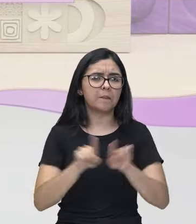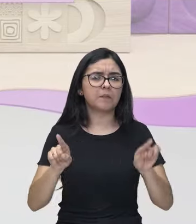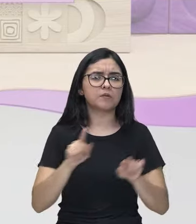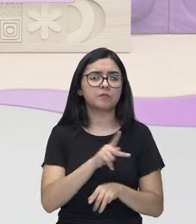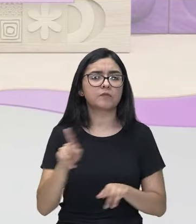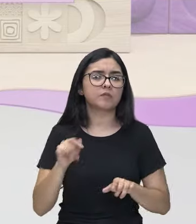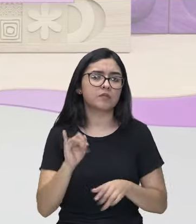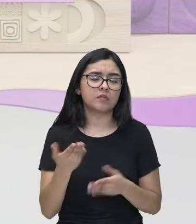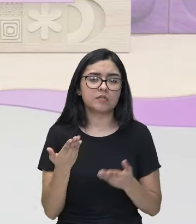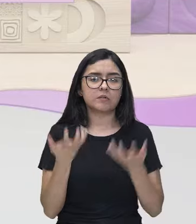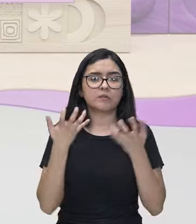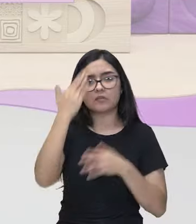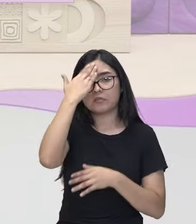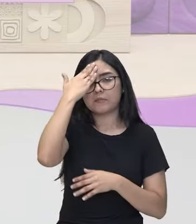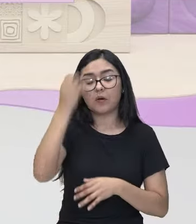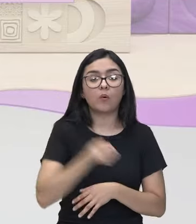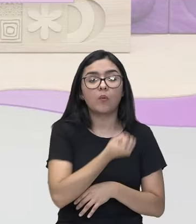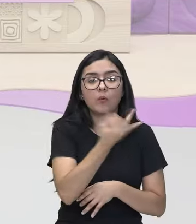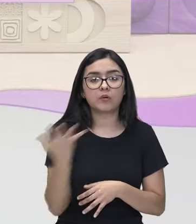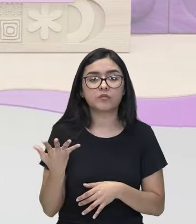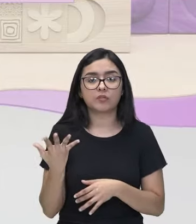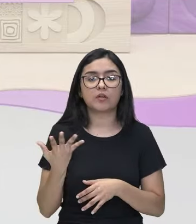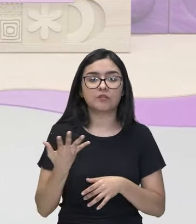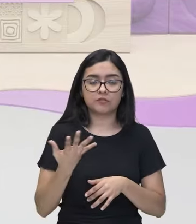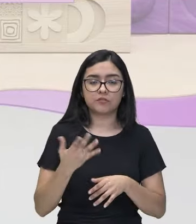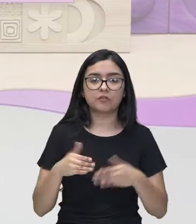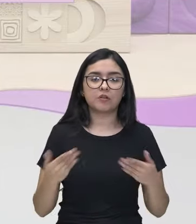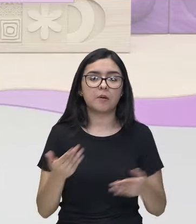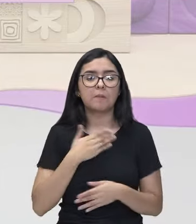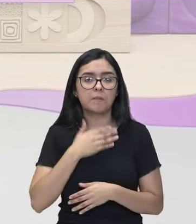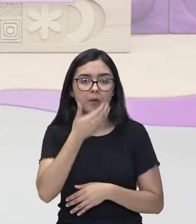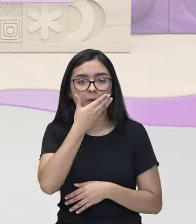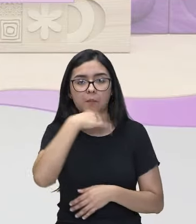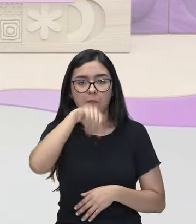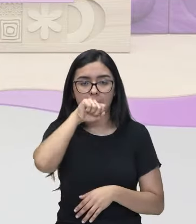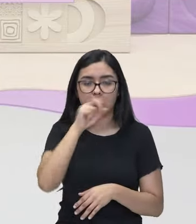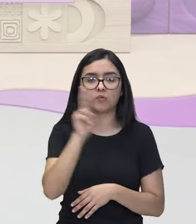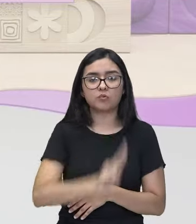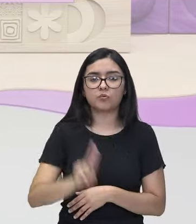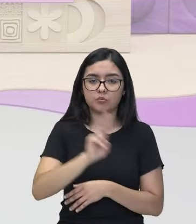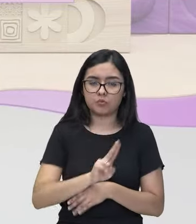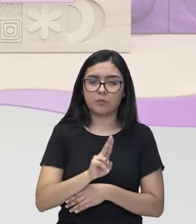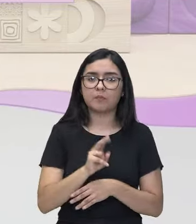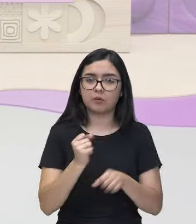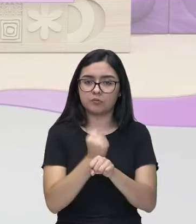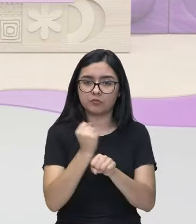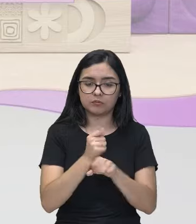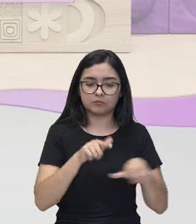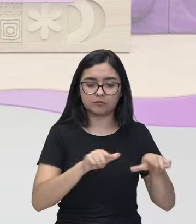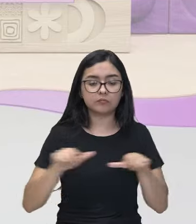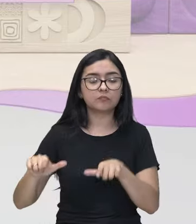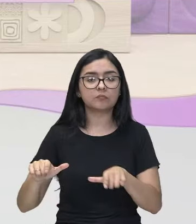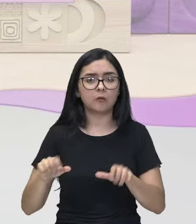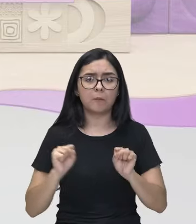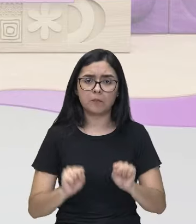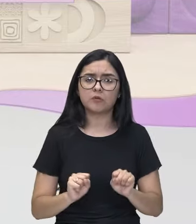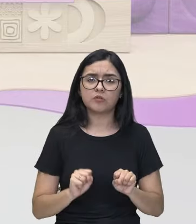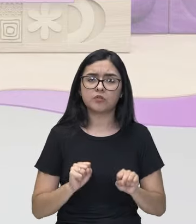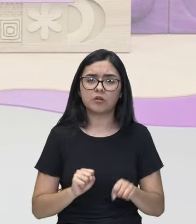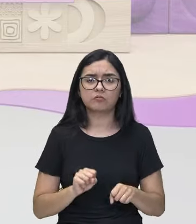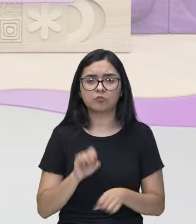quisesse saber a quantidade de lajotas que meu pai utilizou lá na sala, eu poderia contar cada